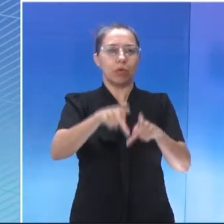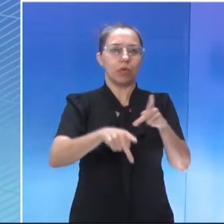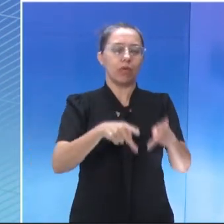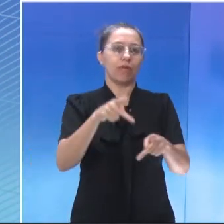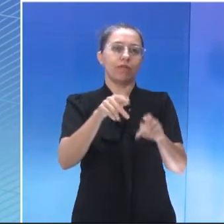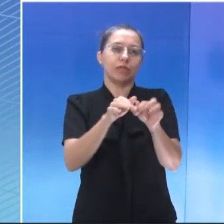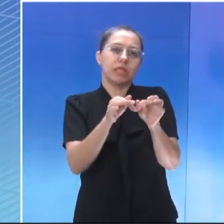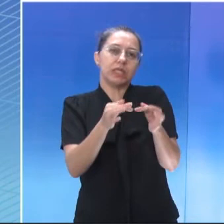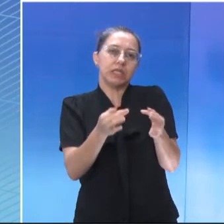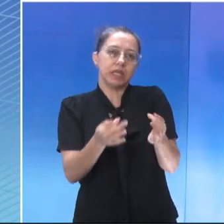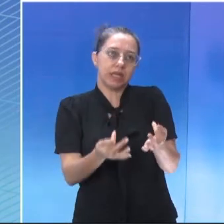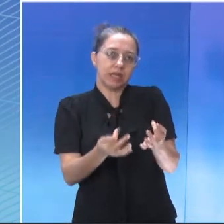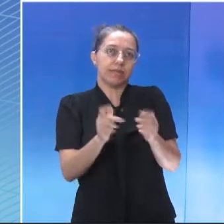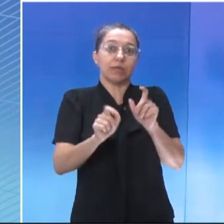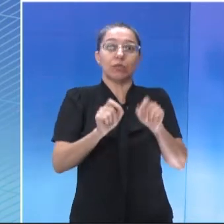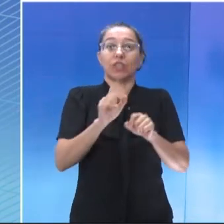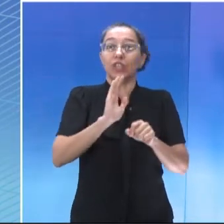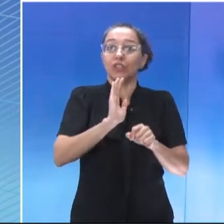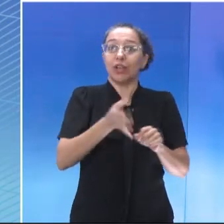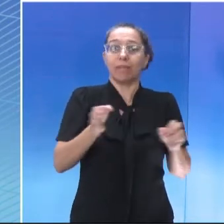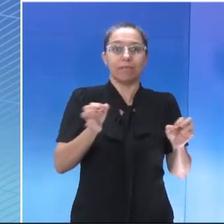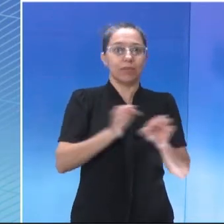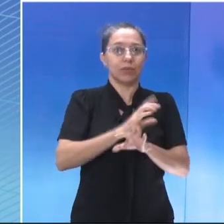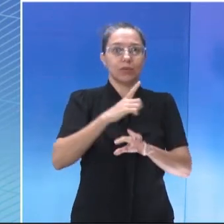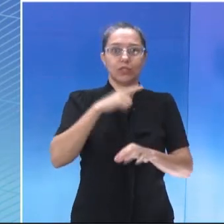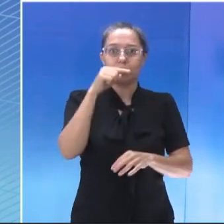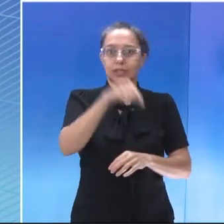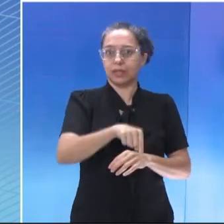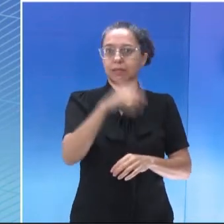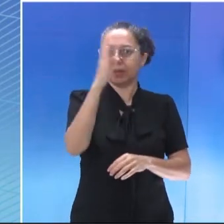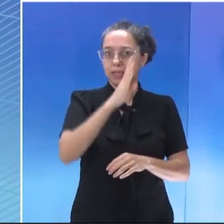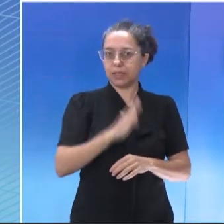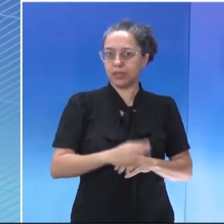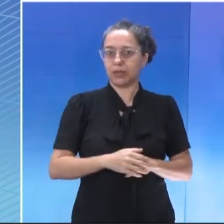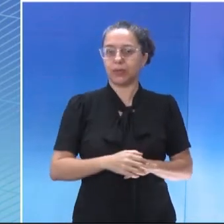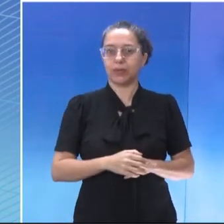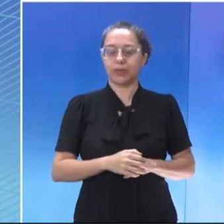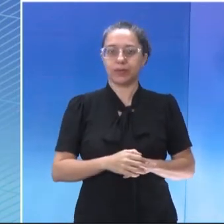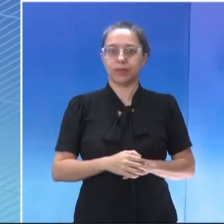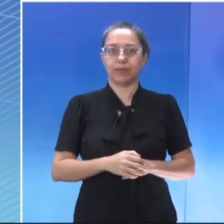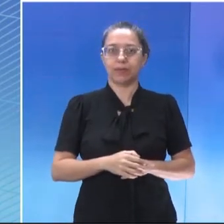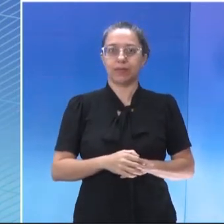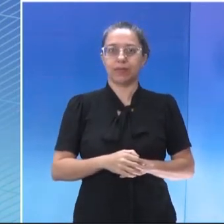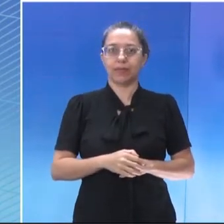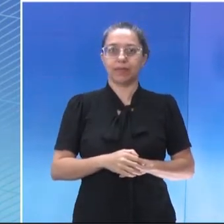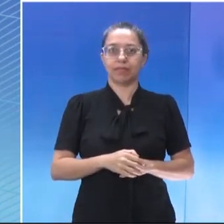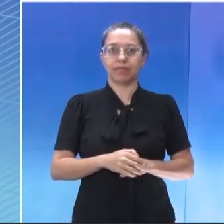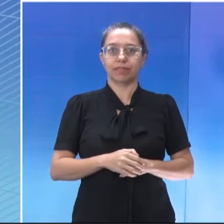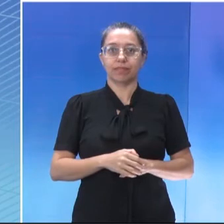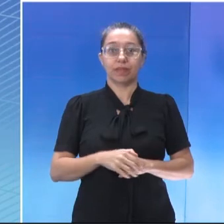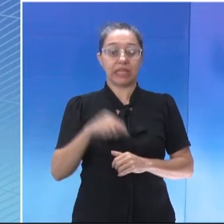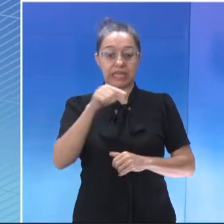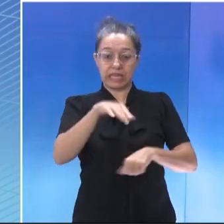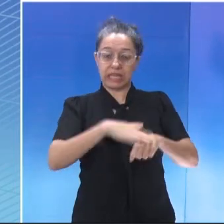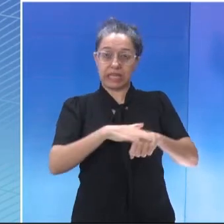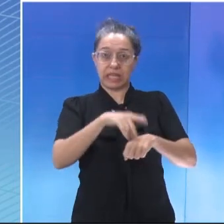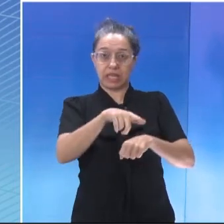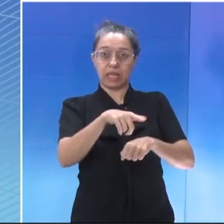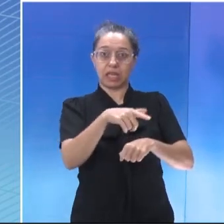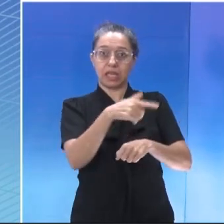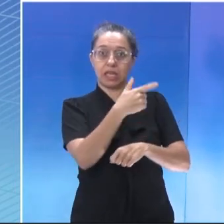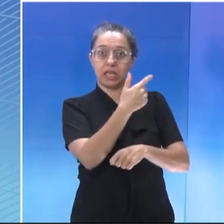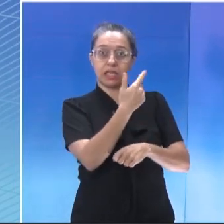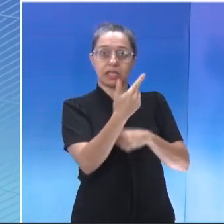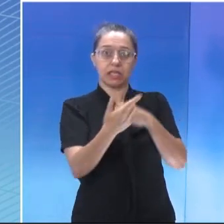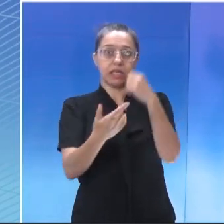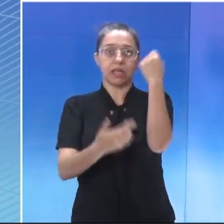civilizações mais simples, o que já existia aqui? Afinal de contas, foram eles que começaram o desmatamento?